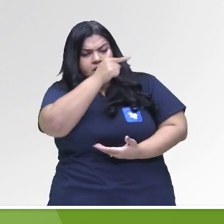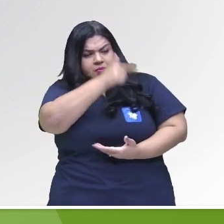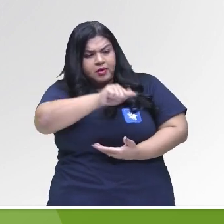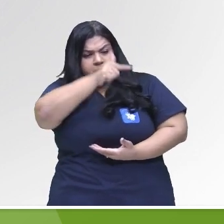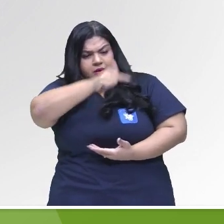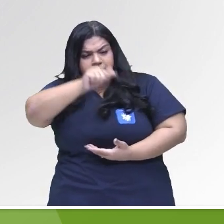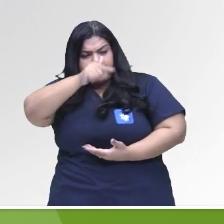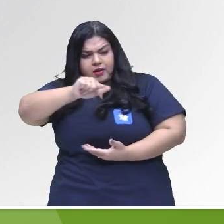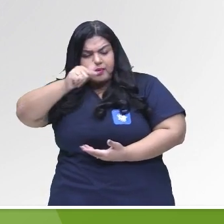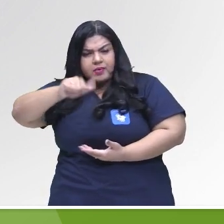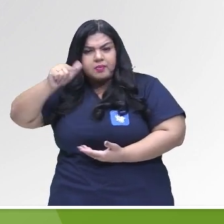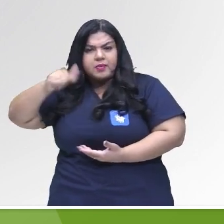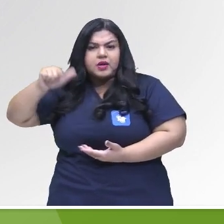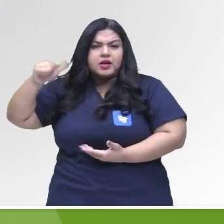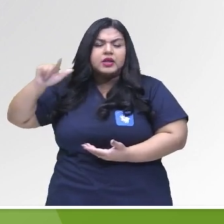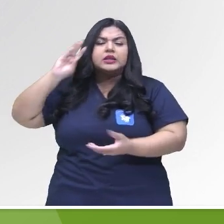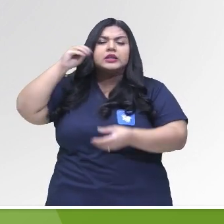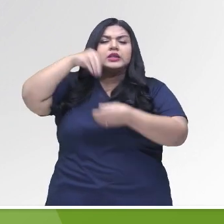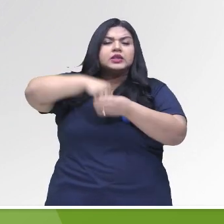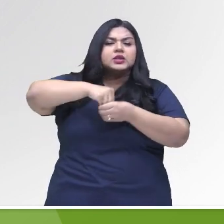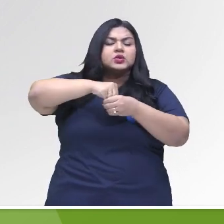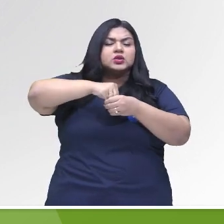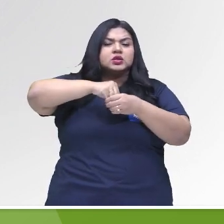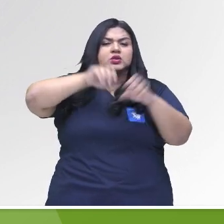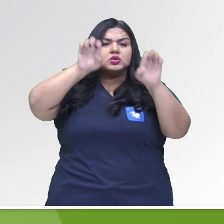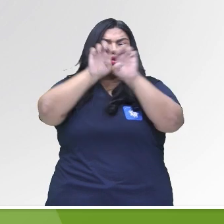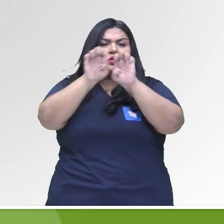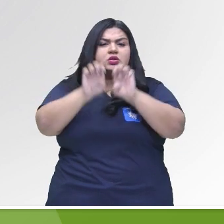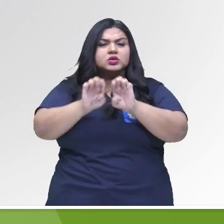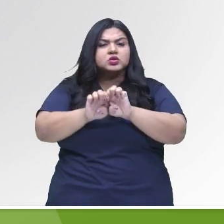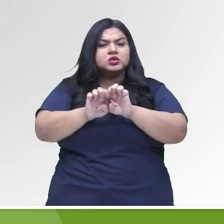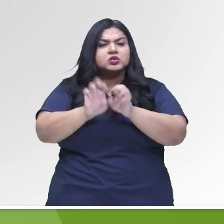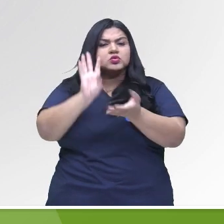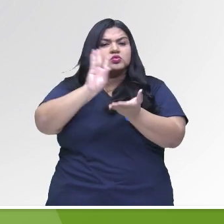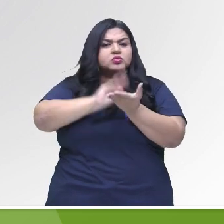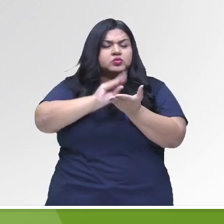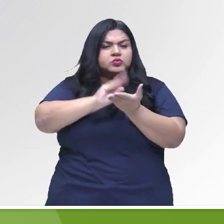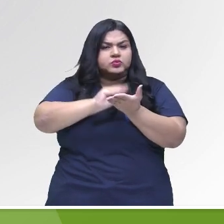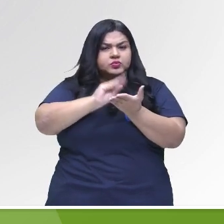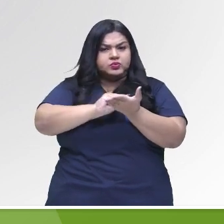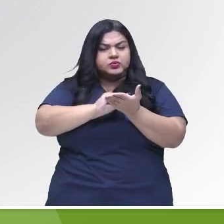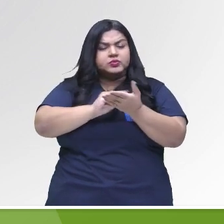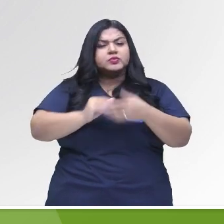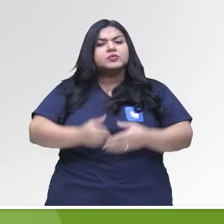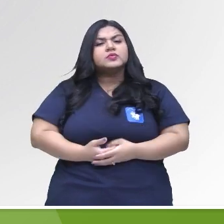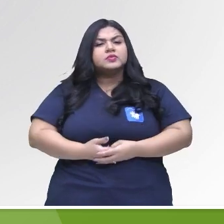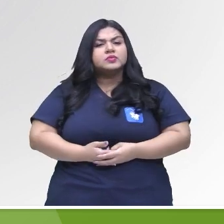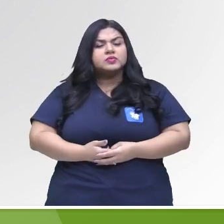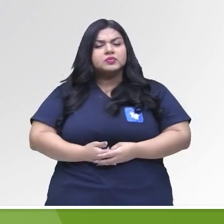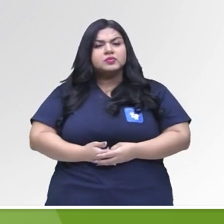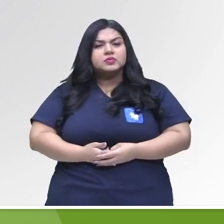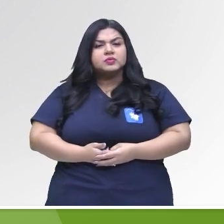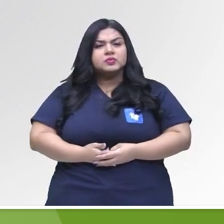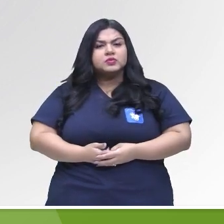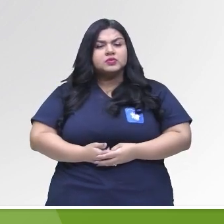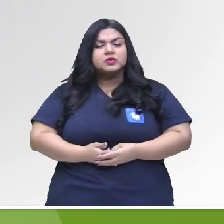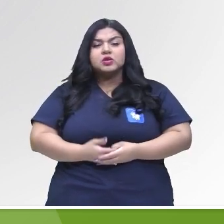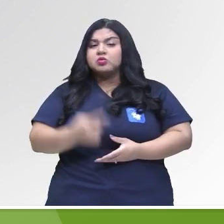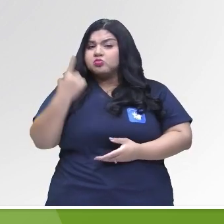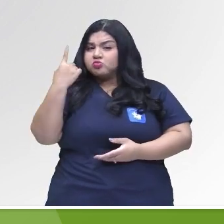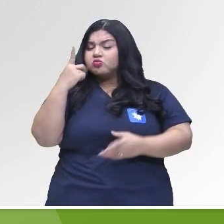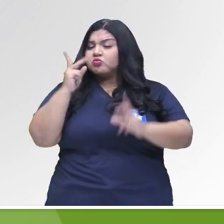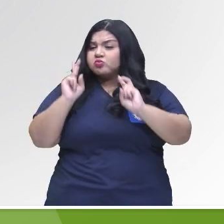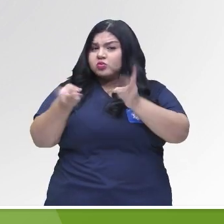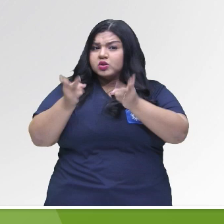repetem dentro da estrutura do polímero, tá? Então, um mesmo